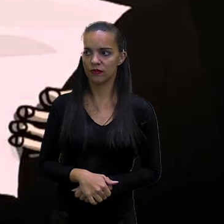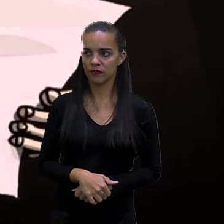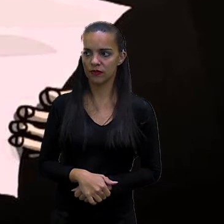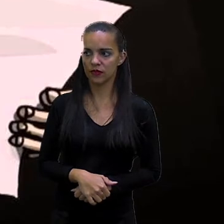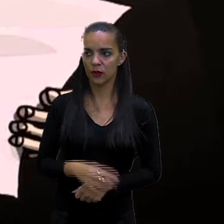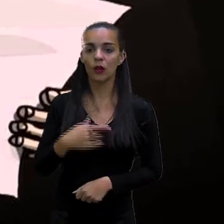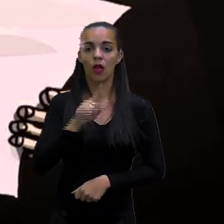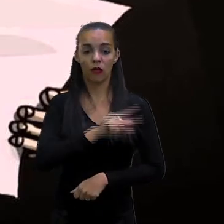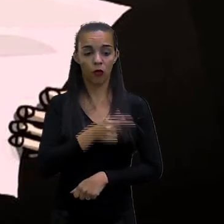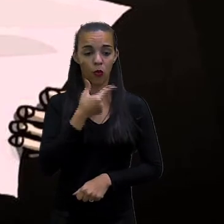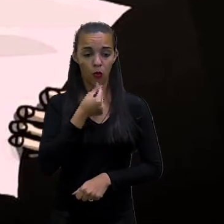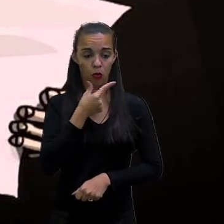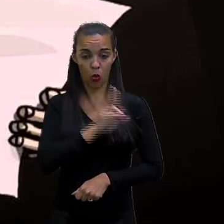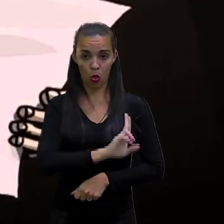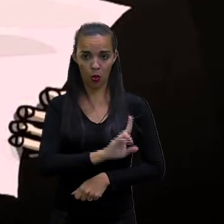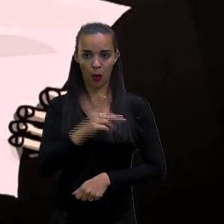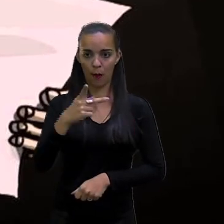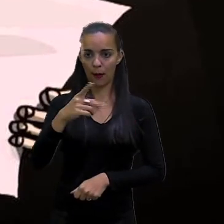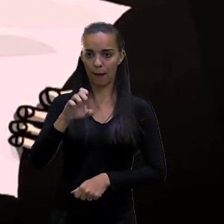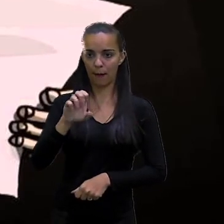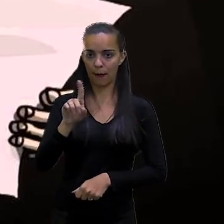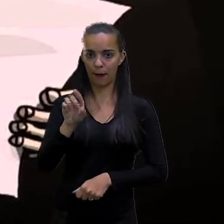Dom Pedro II,